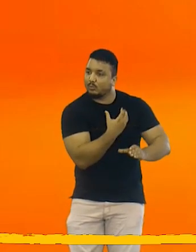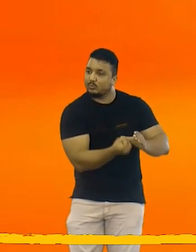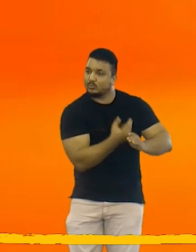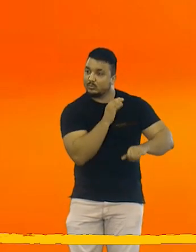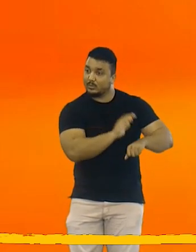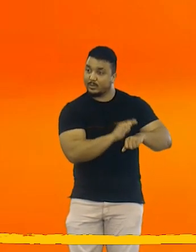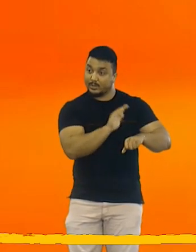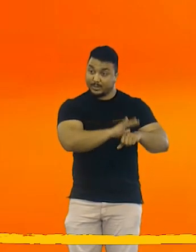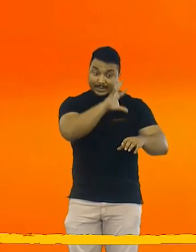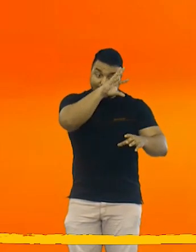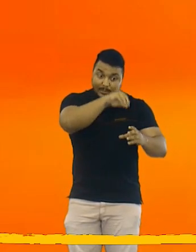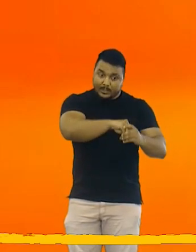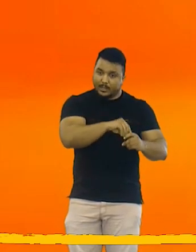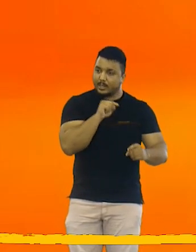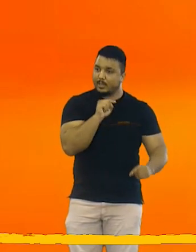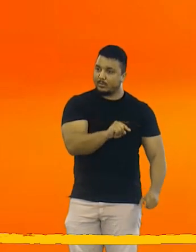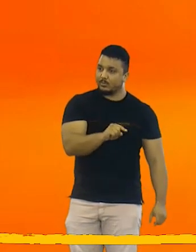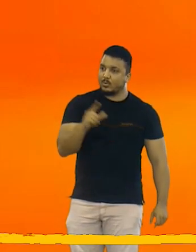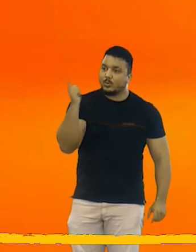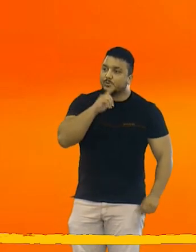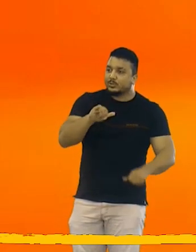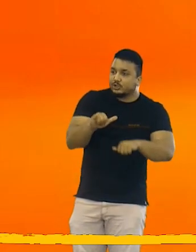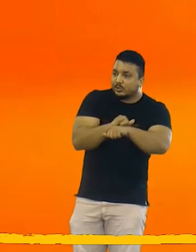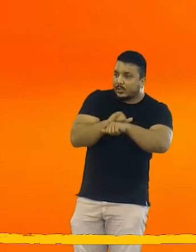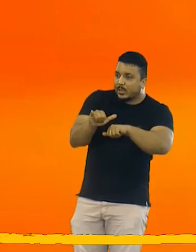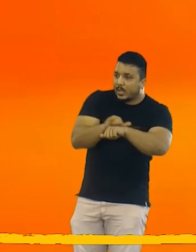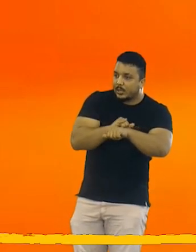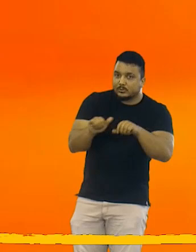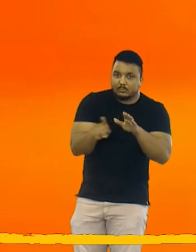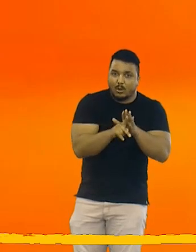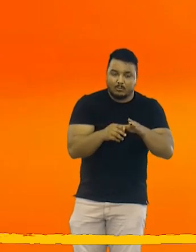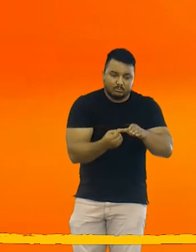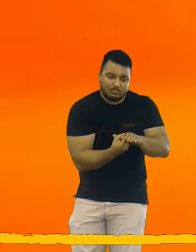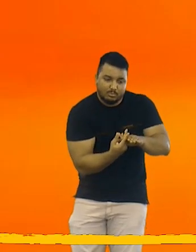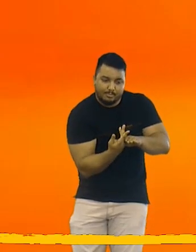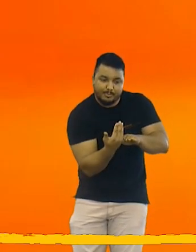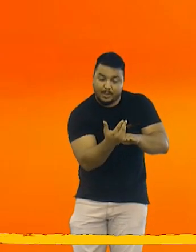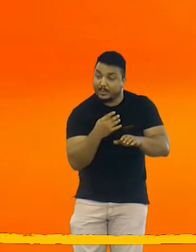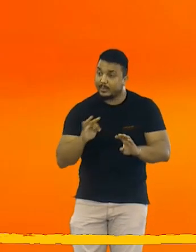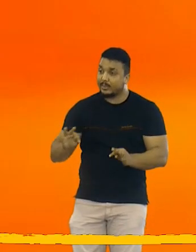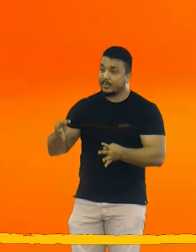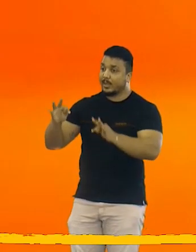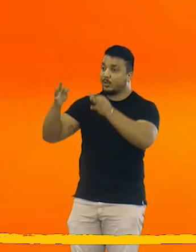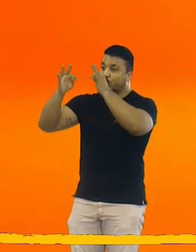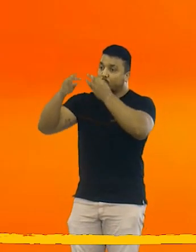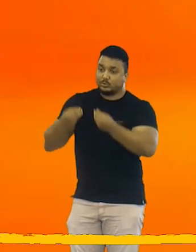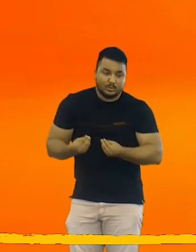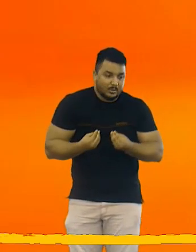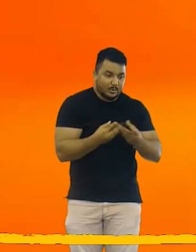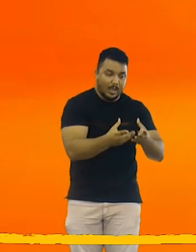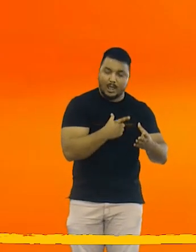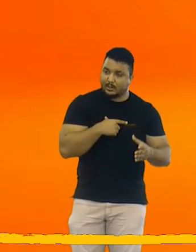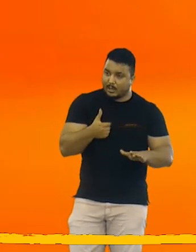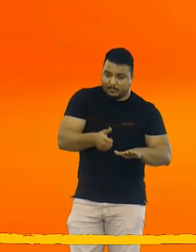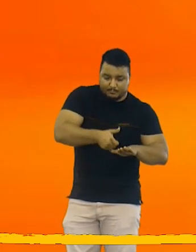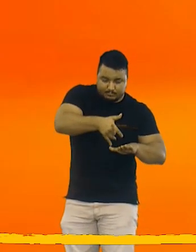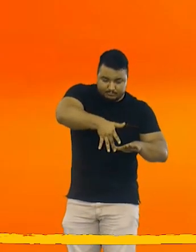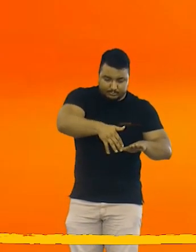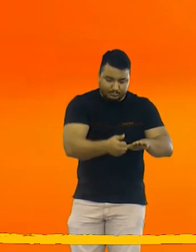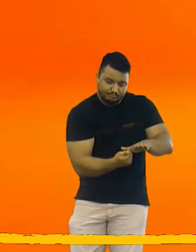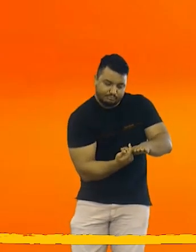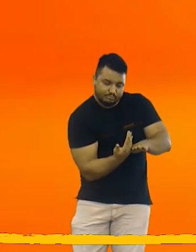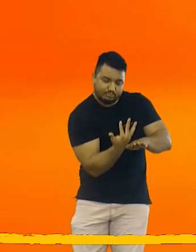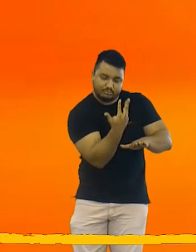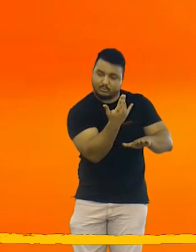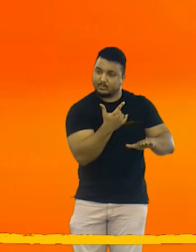a eles técnicas, entregue tecnologias, sementes de qualidade para que ele possa produzir o seu